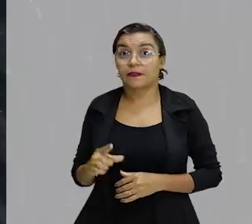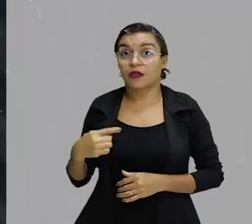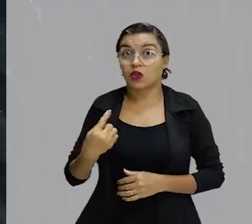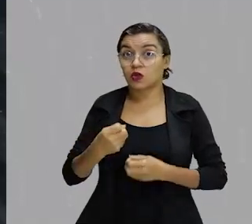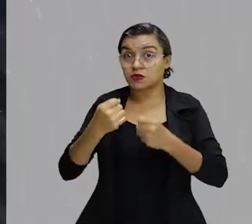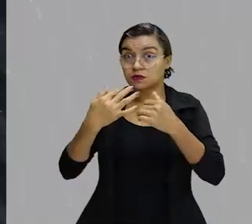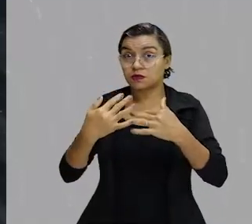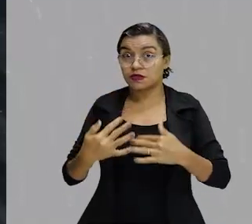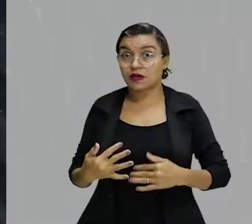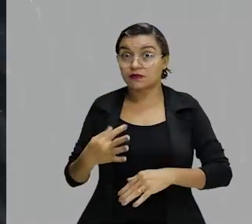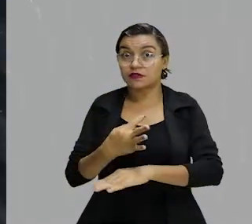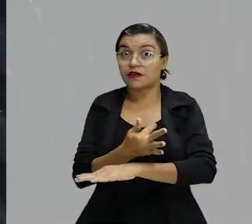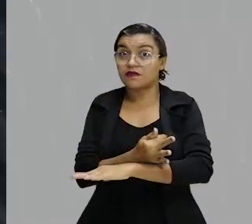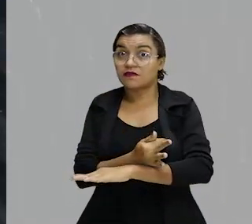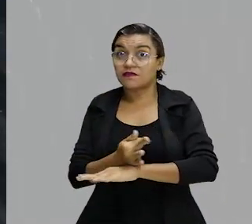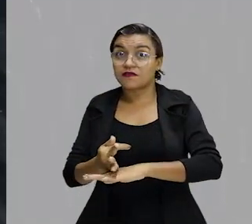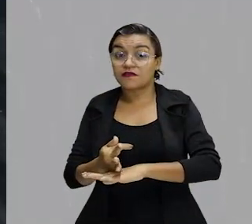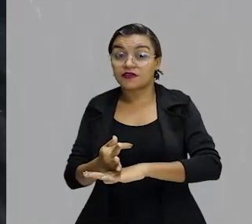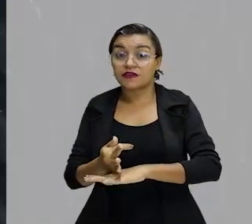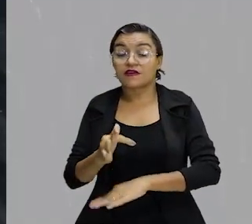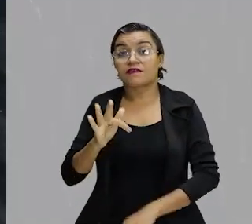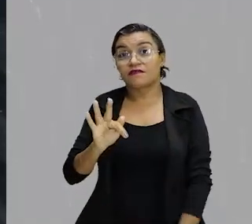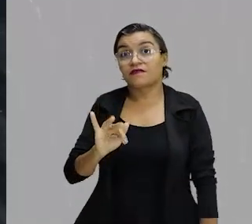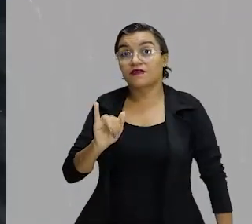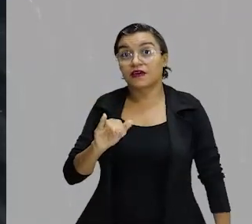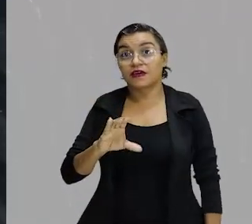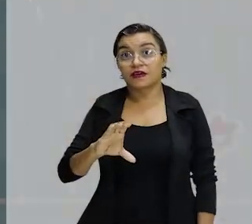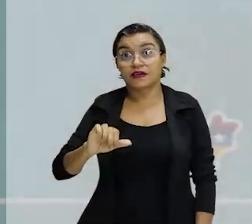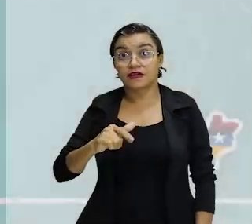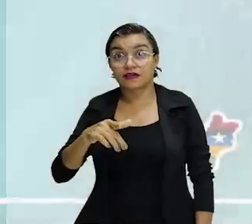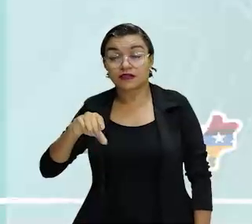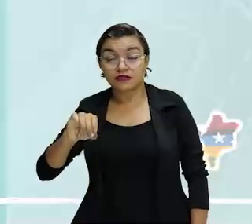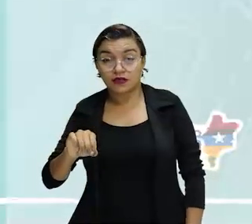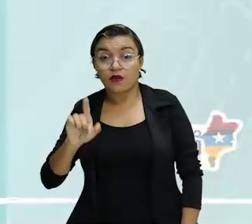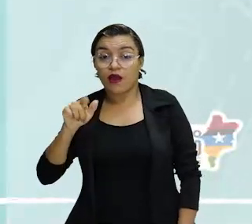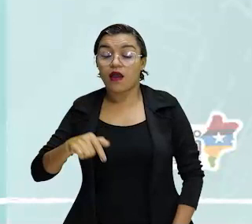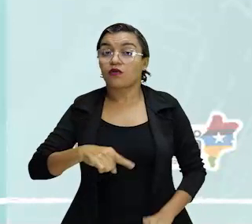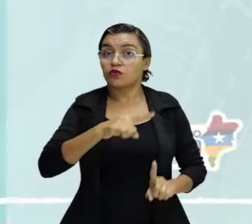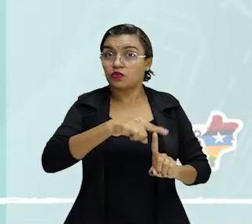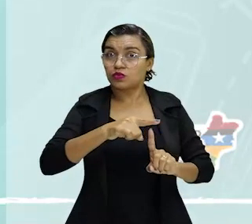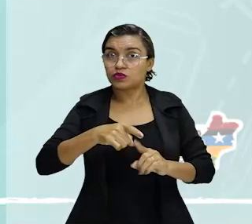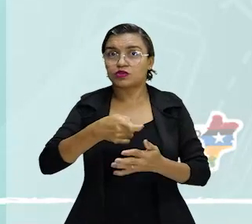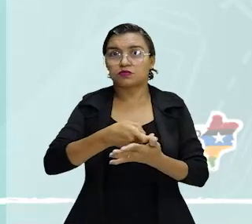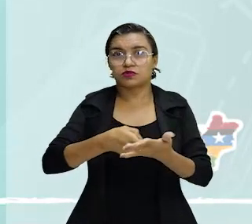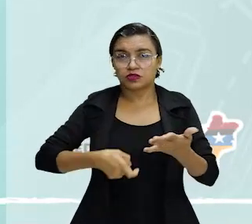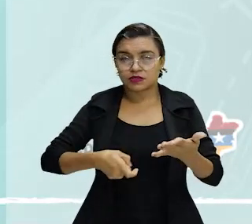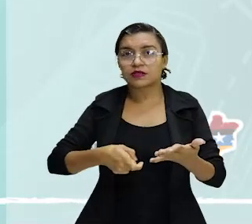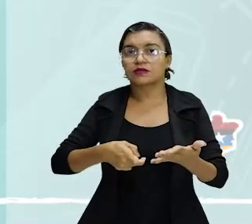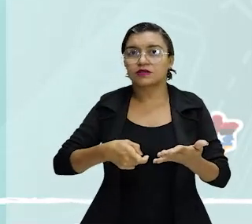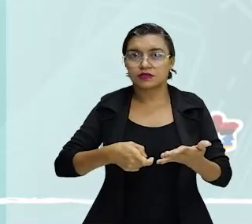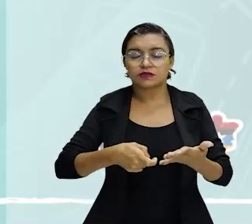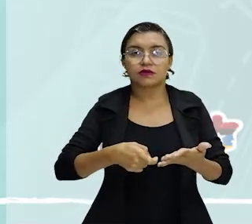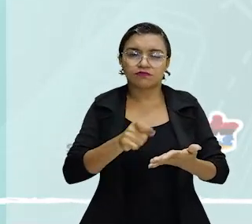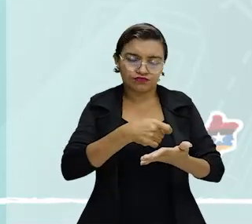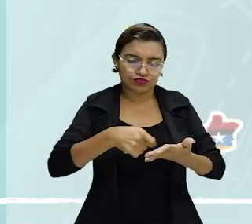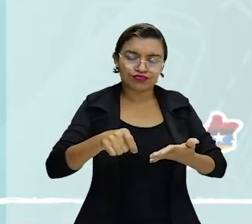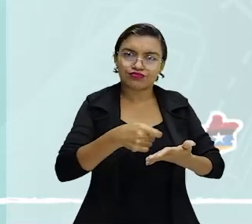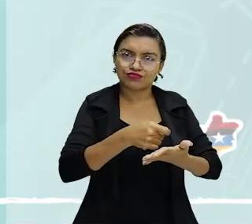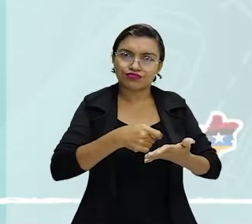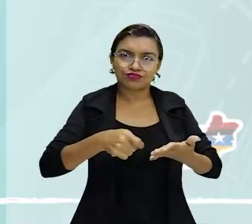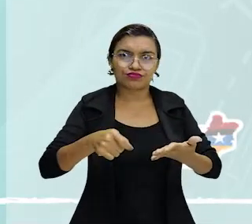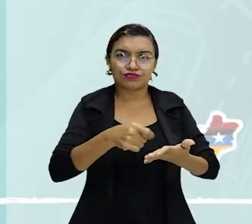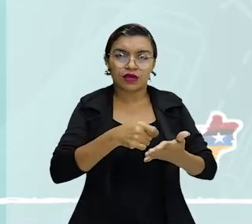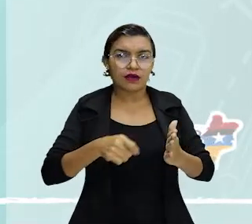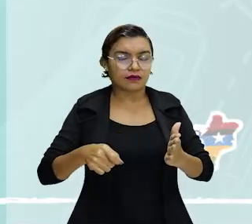ficção especificamente, nós estamos falando de um tipo de texto, normalmente em prosa, quer dizer, aquele texto corrido, não é